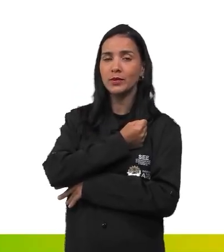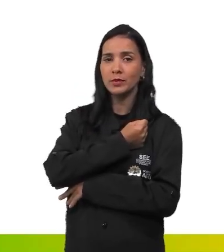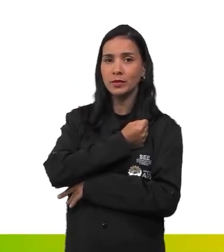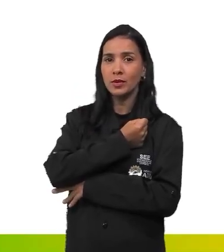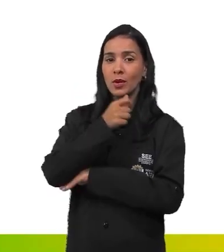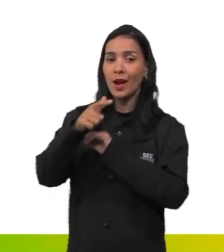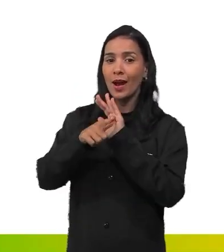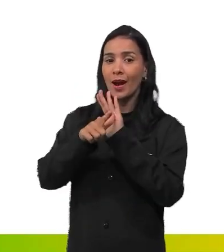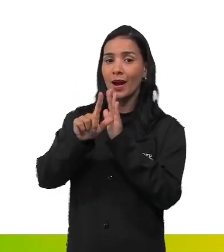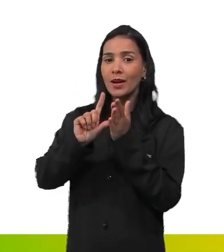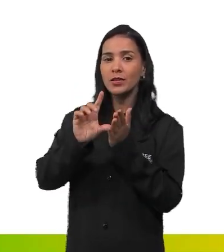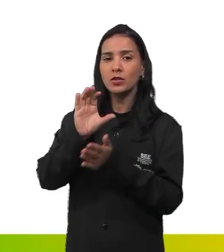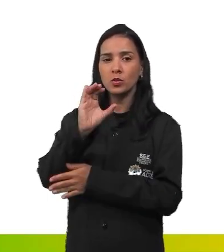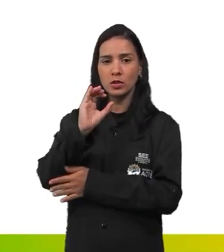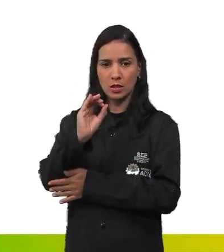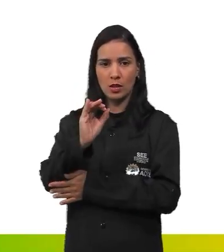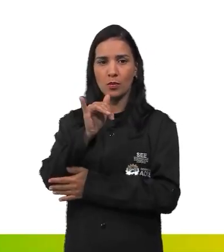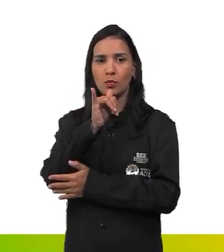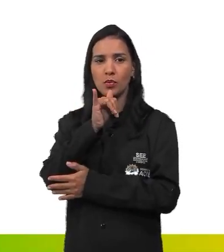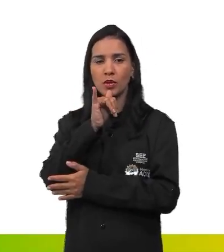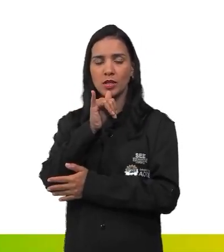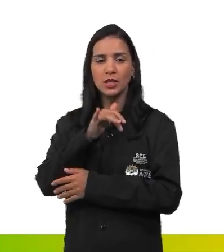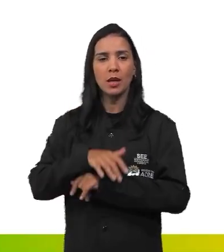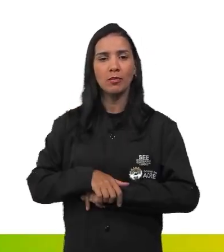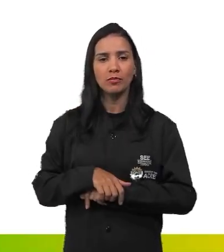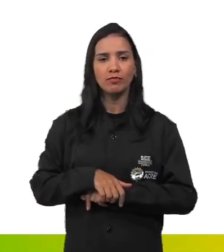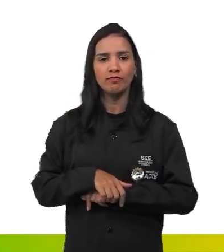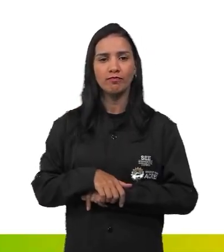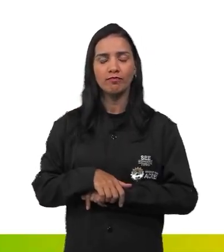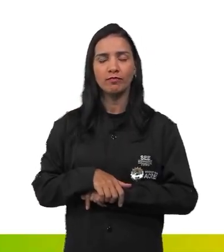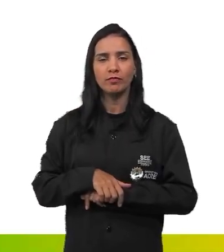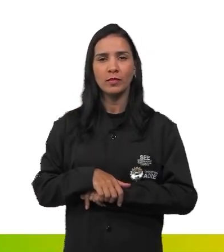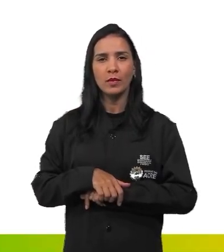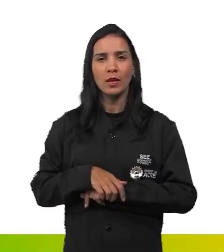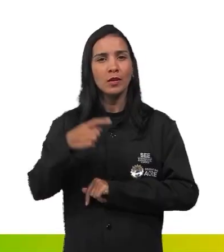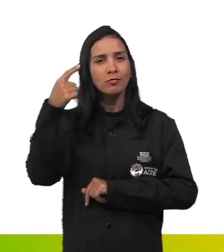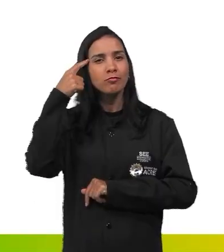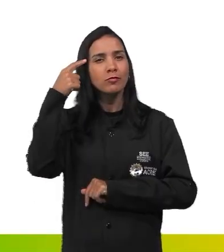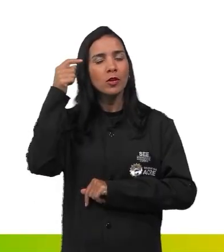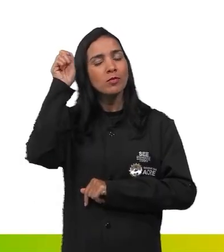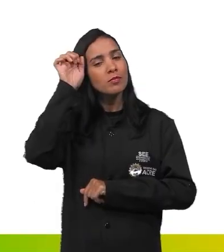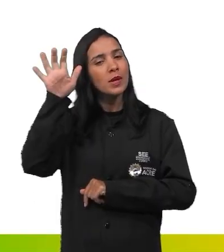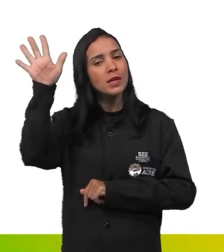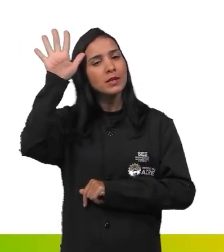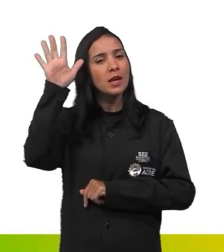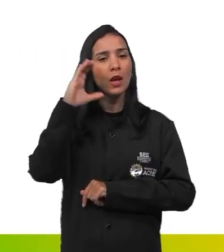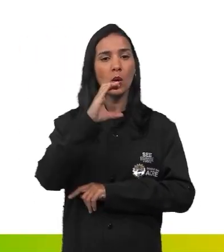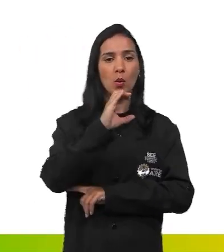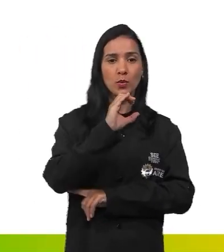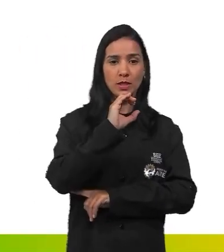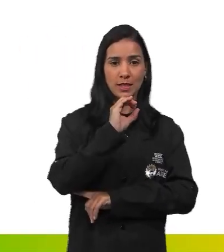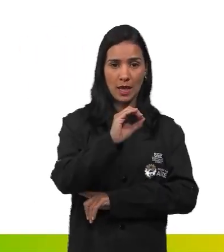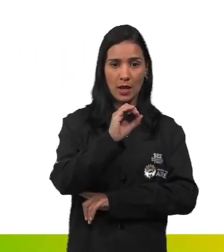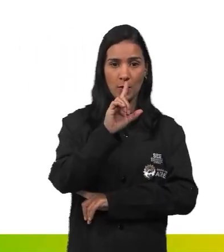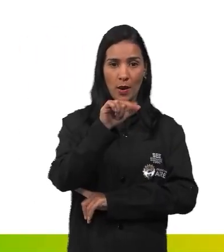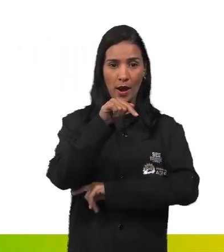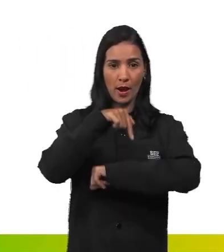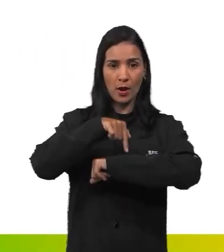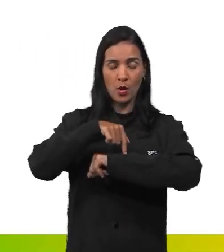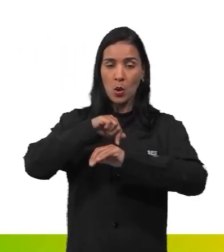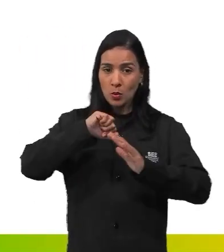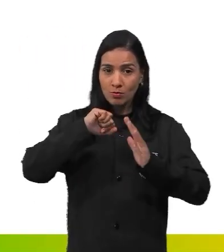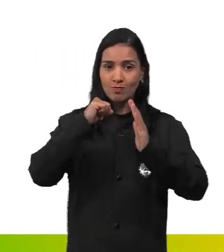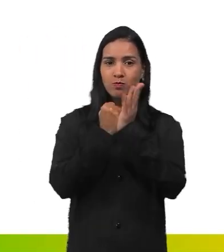antes de zero. Por exemplo, aqui na era cristã. Cristo nasceu nessa época aqui, 0. Aí eu vou descobrir aqui